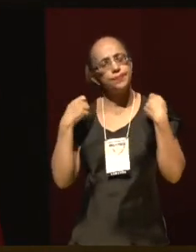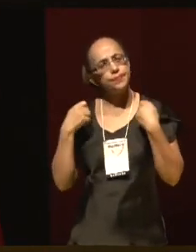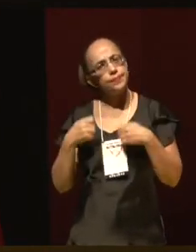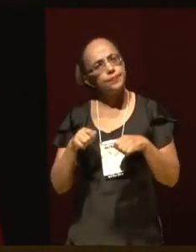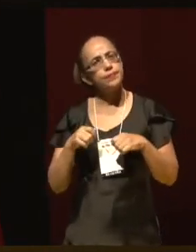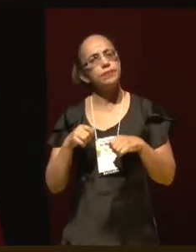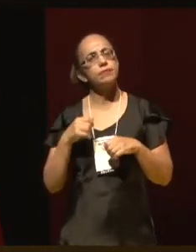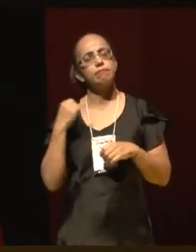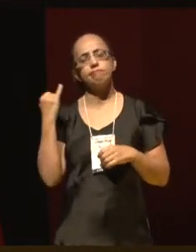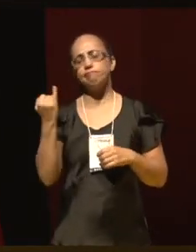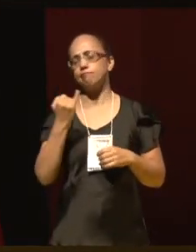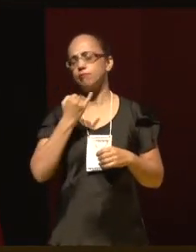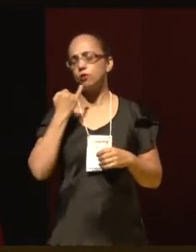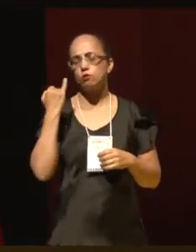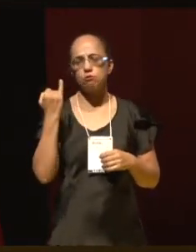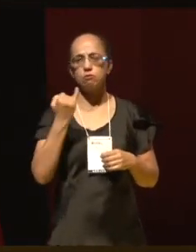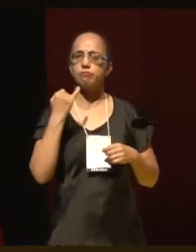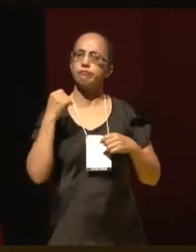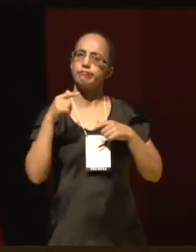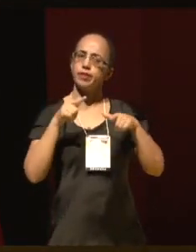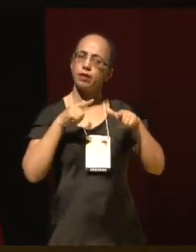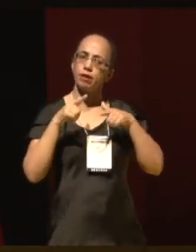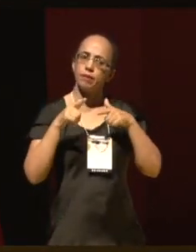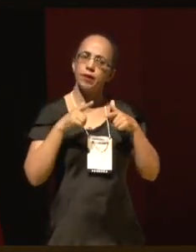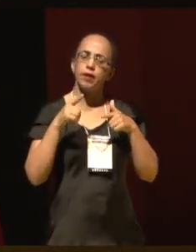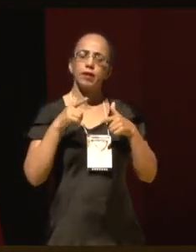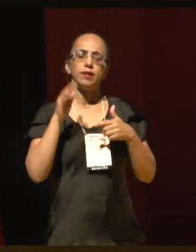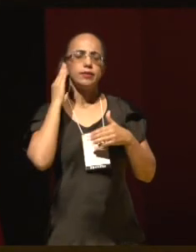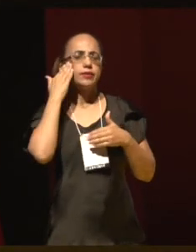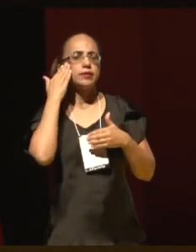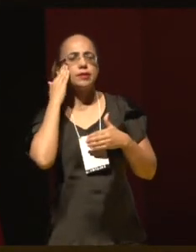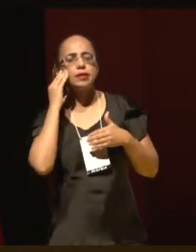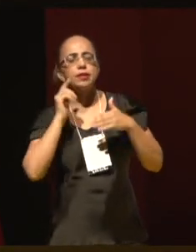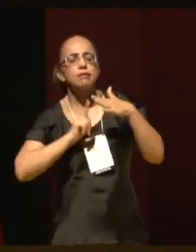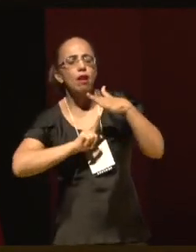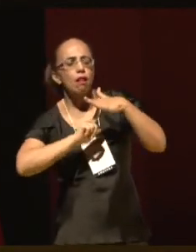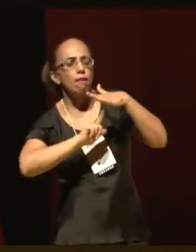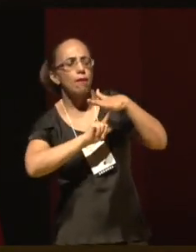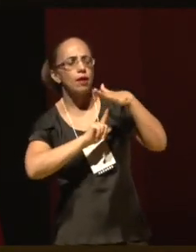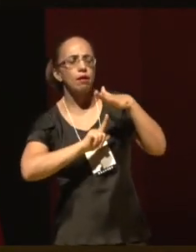pessoa que apresenta um transtorno.